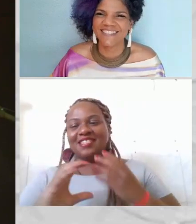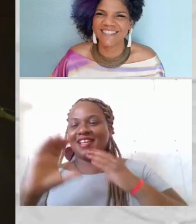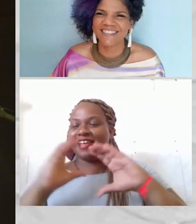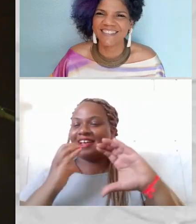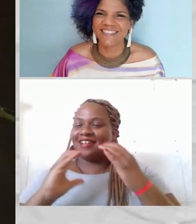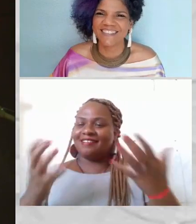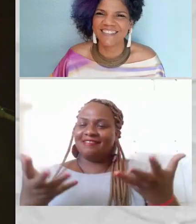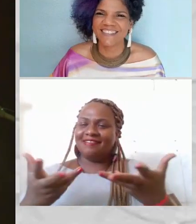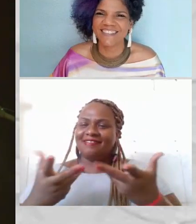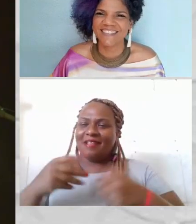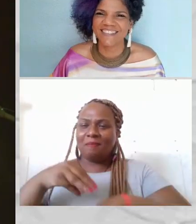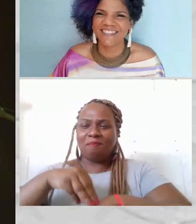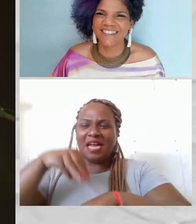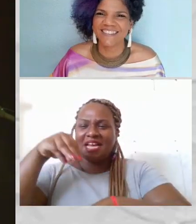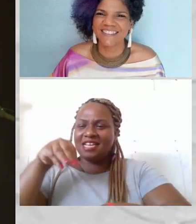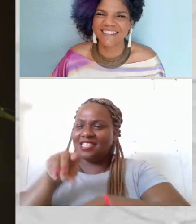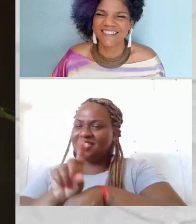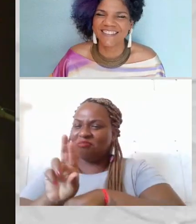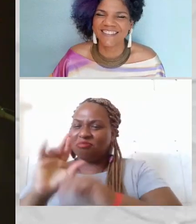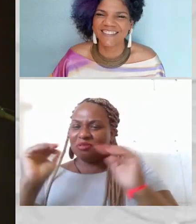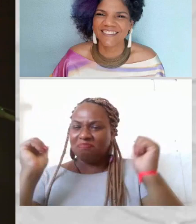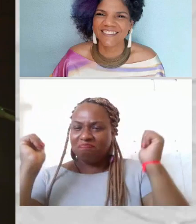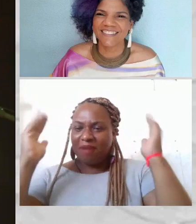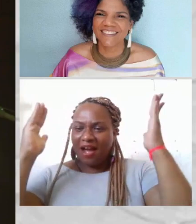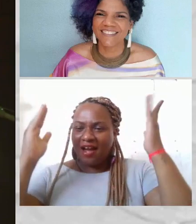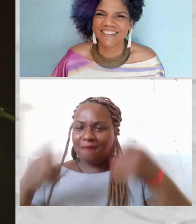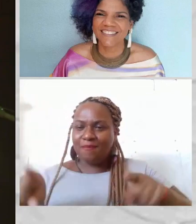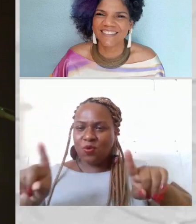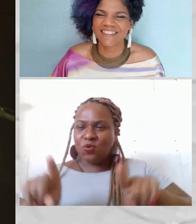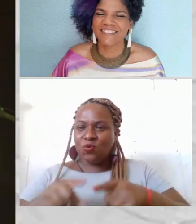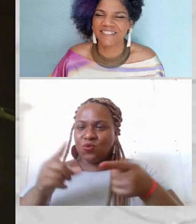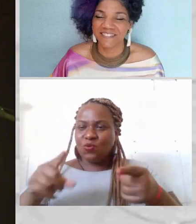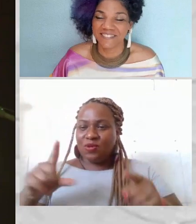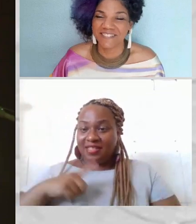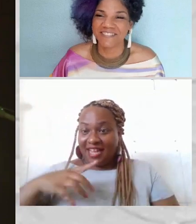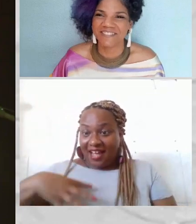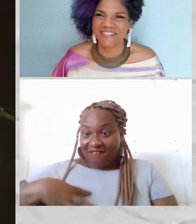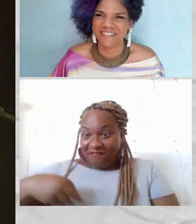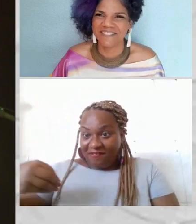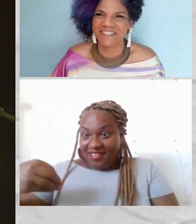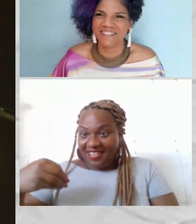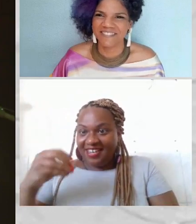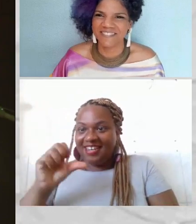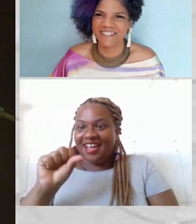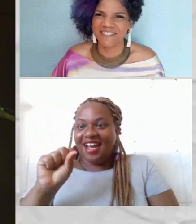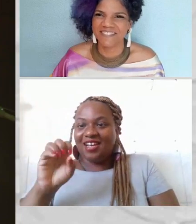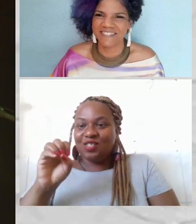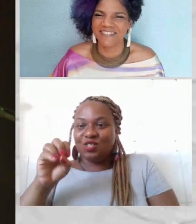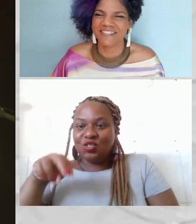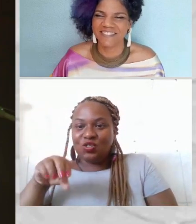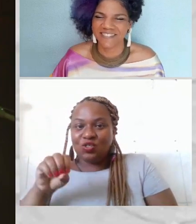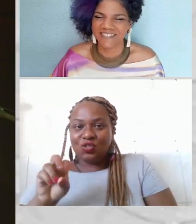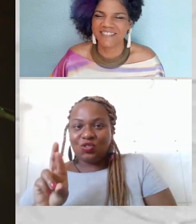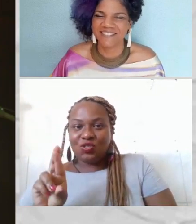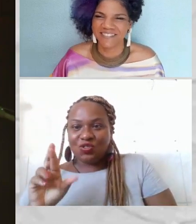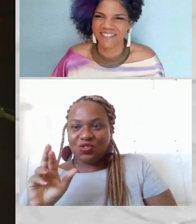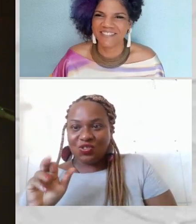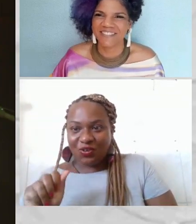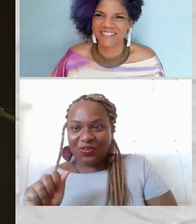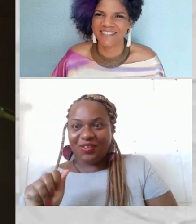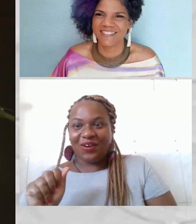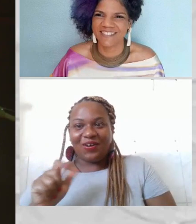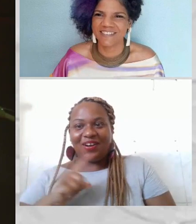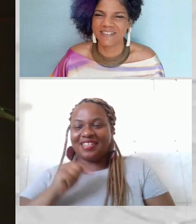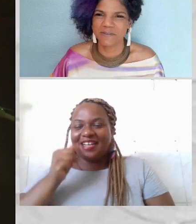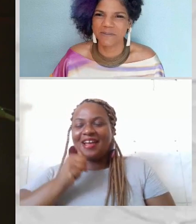mestre, doutora na música, mãe de sonora, que agora a função dela mais nobre é ser mãe de sonora, que ser mãe